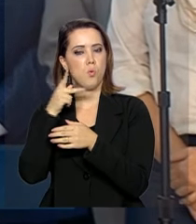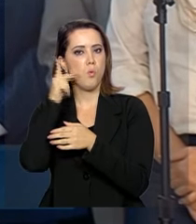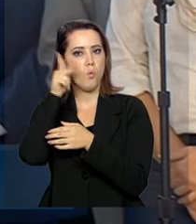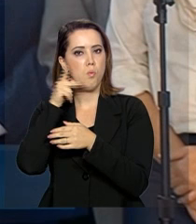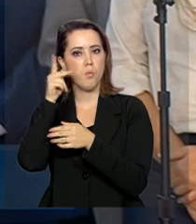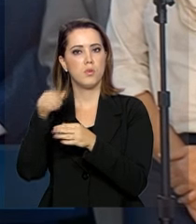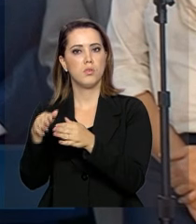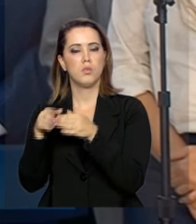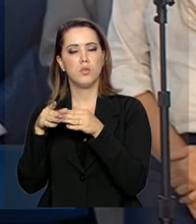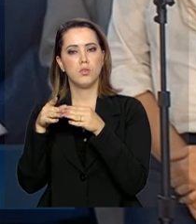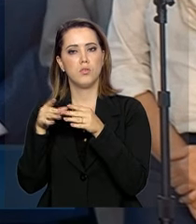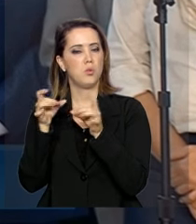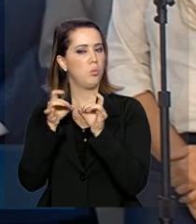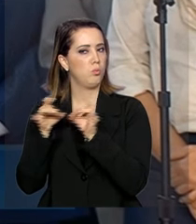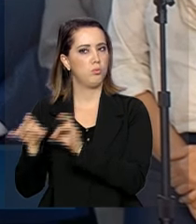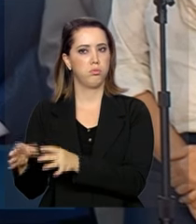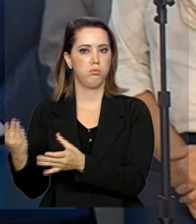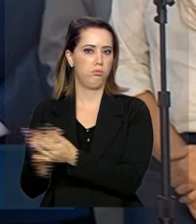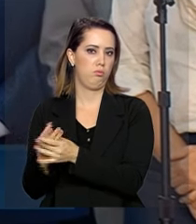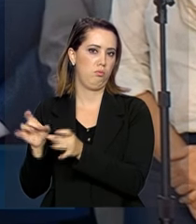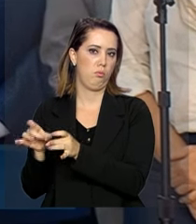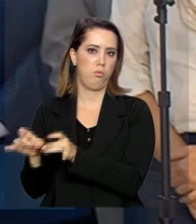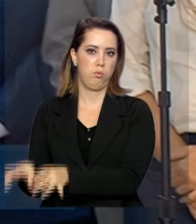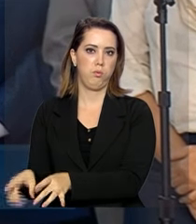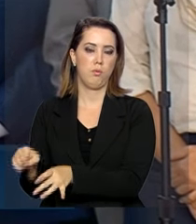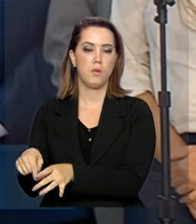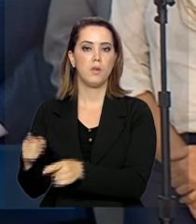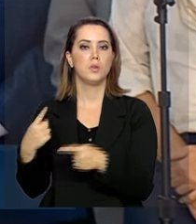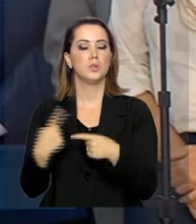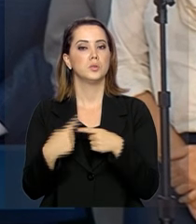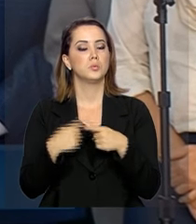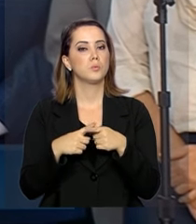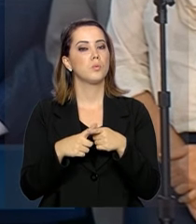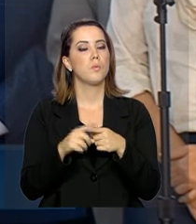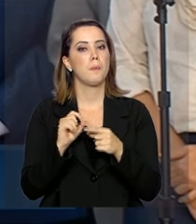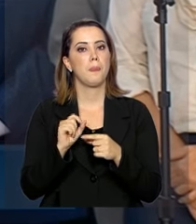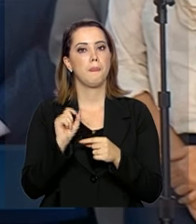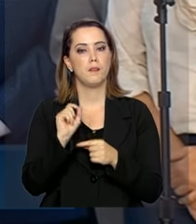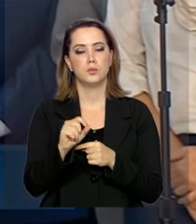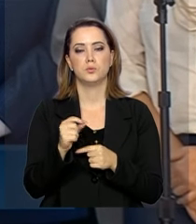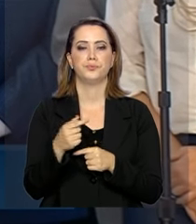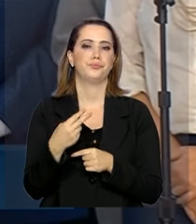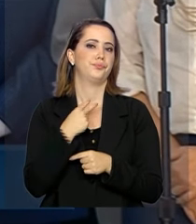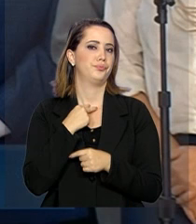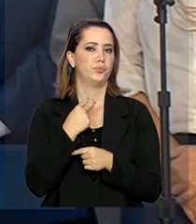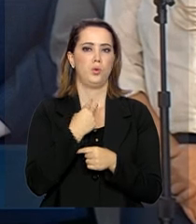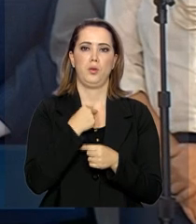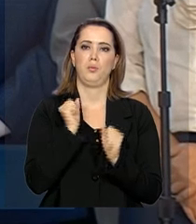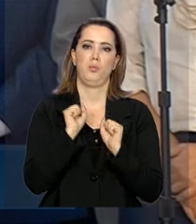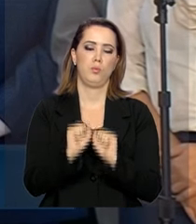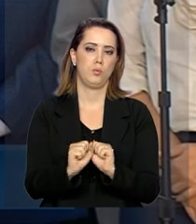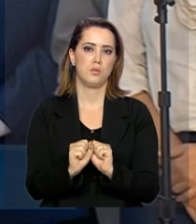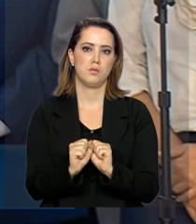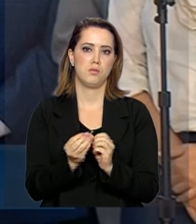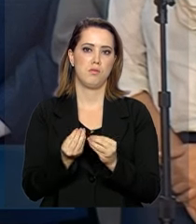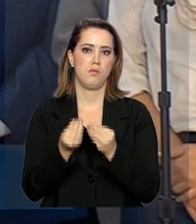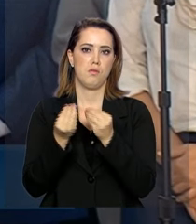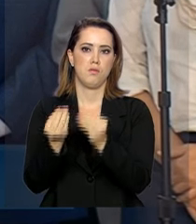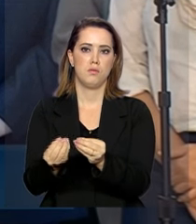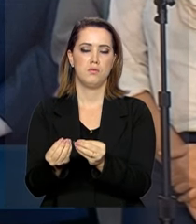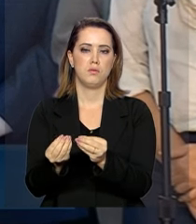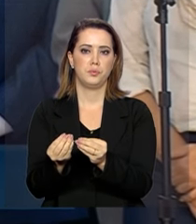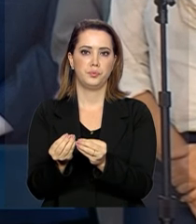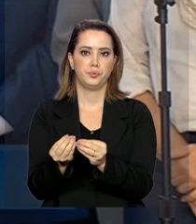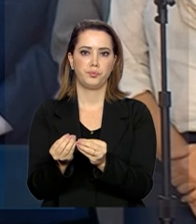afirmando taxativamente que, abre aspas, não é possível imputar o